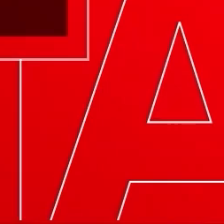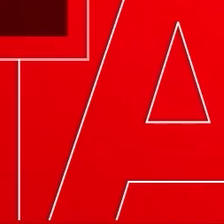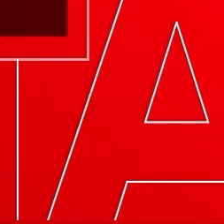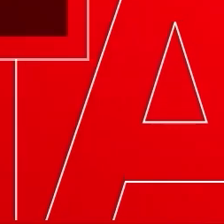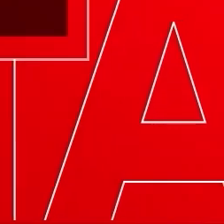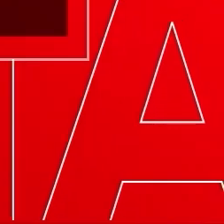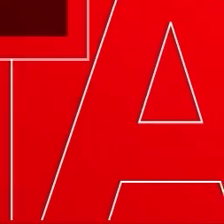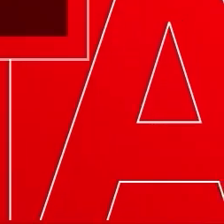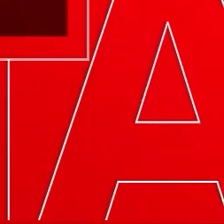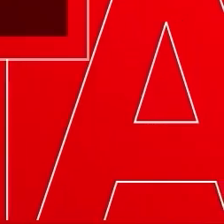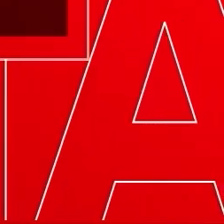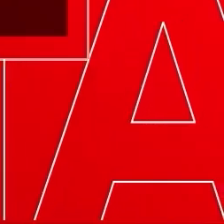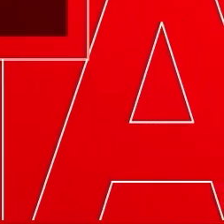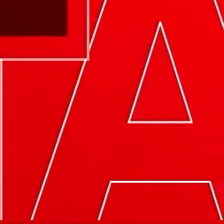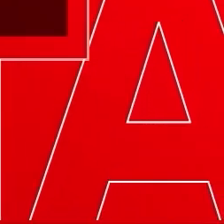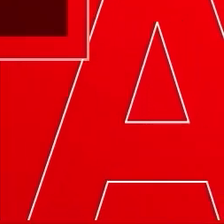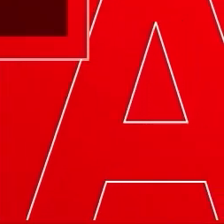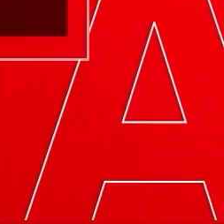Federativa